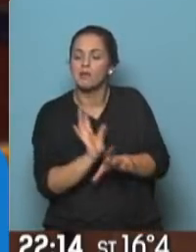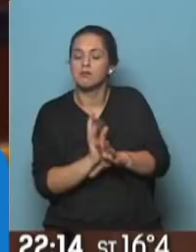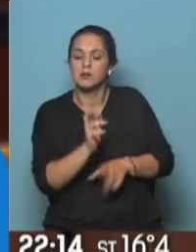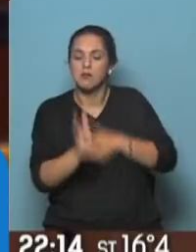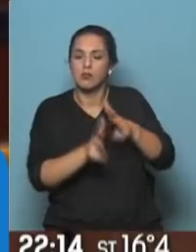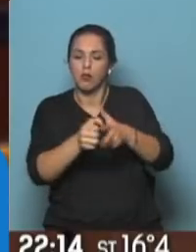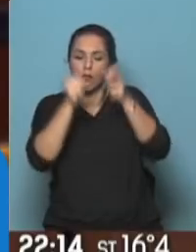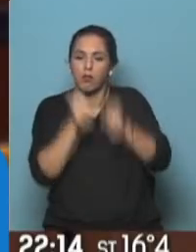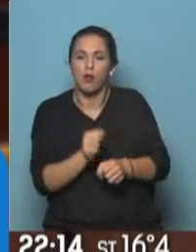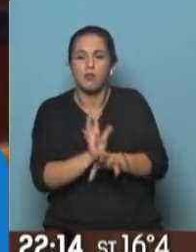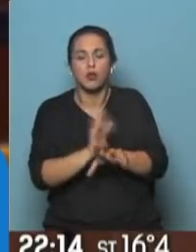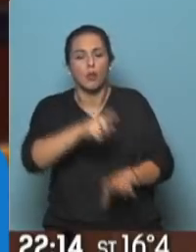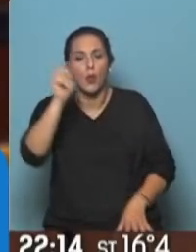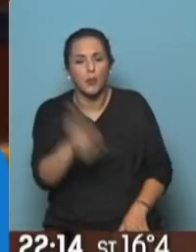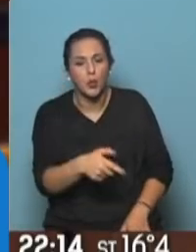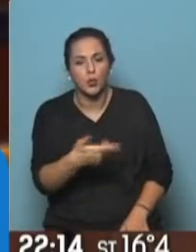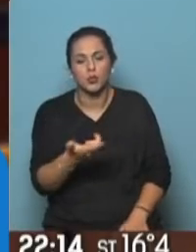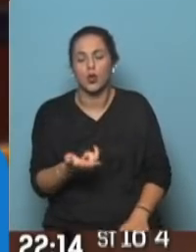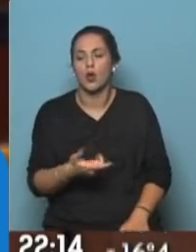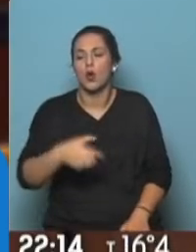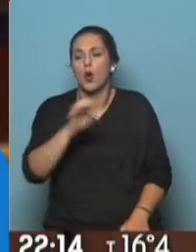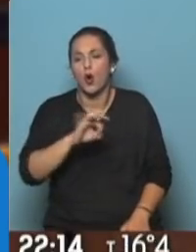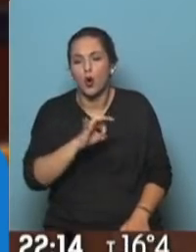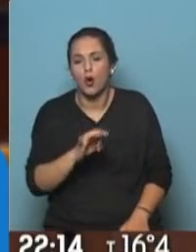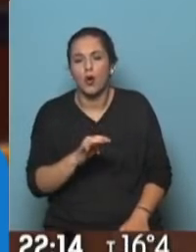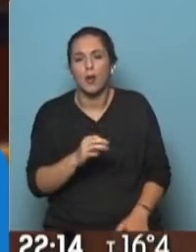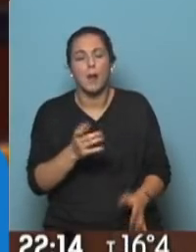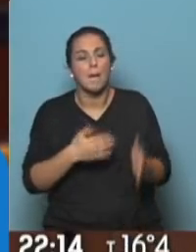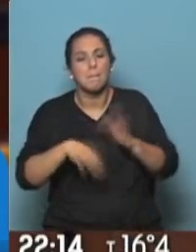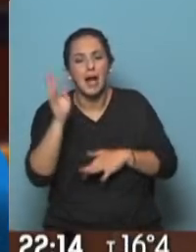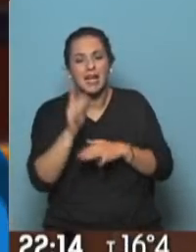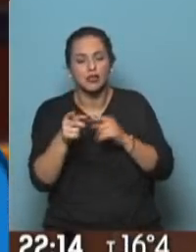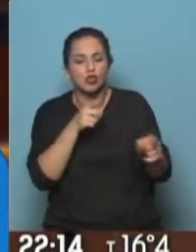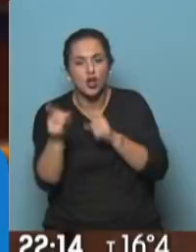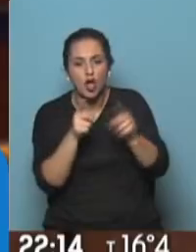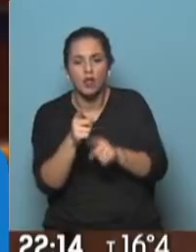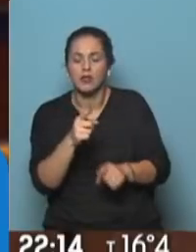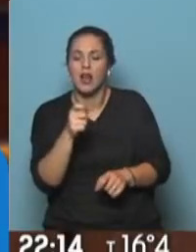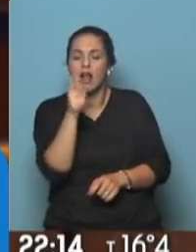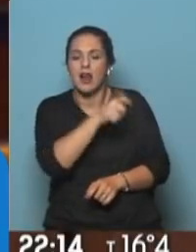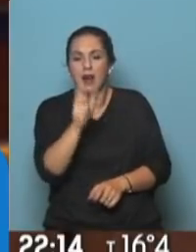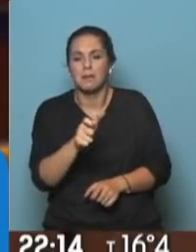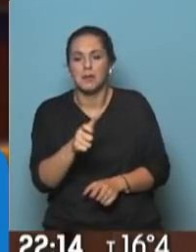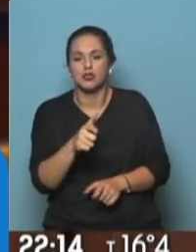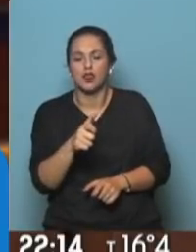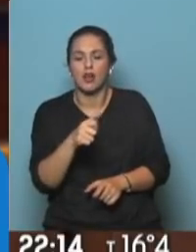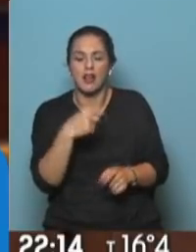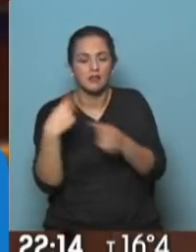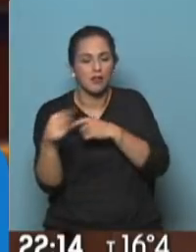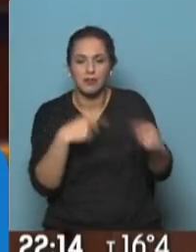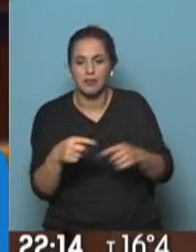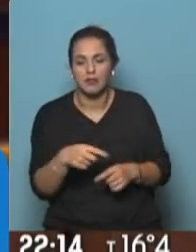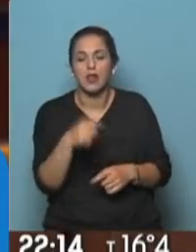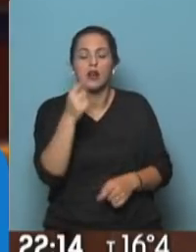bruto e, nesse sentido, ataca muito mais a individualidade das pessoas. E também, bueno,